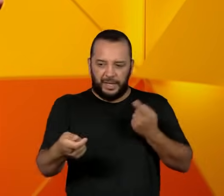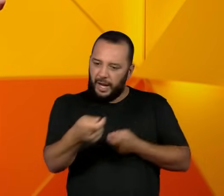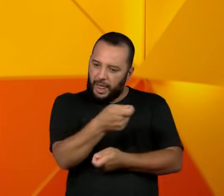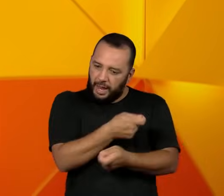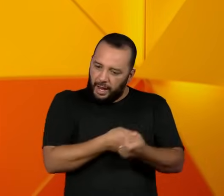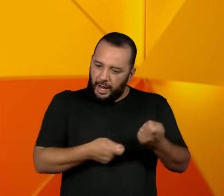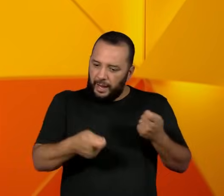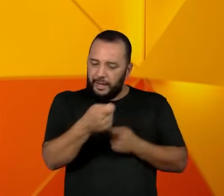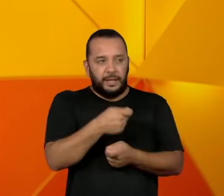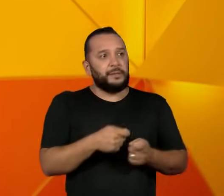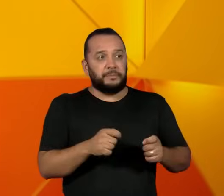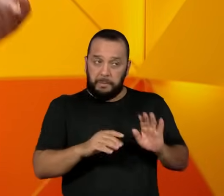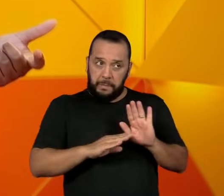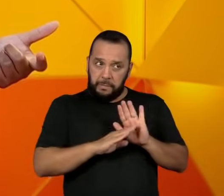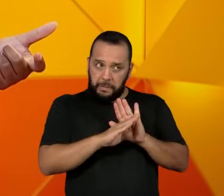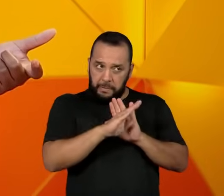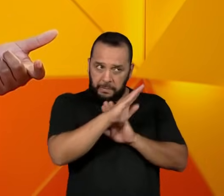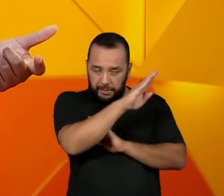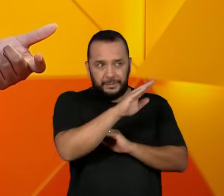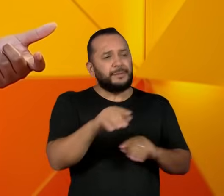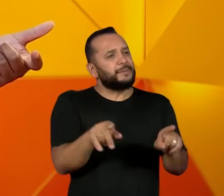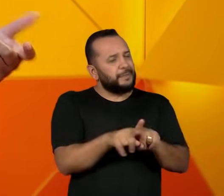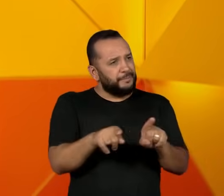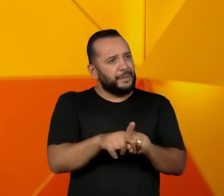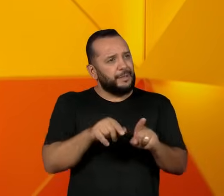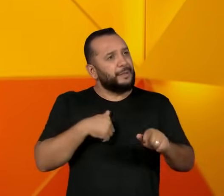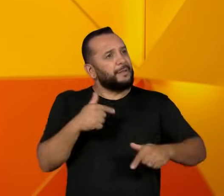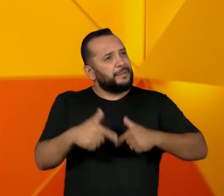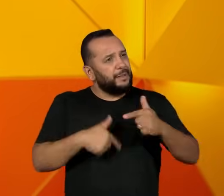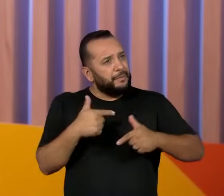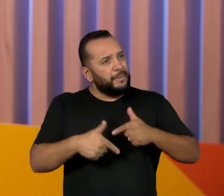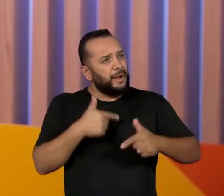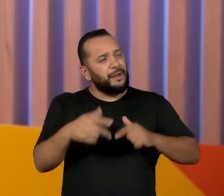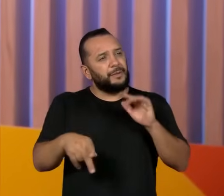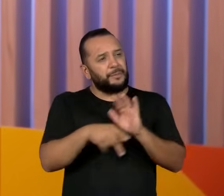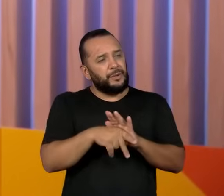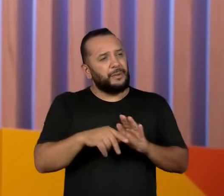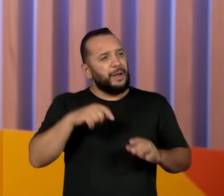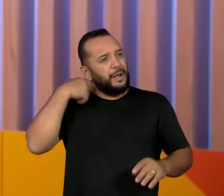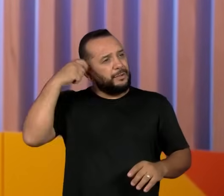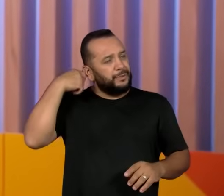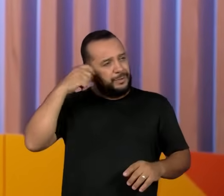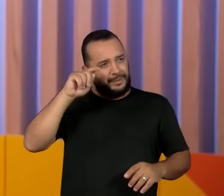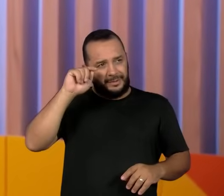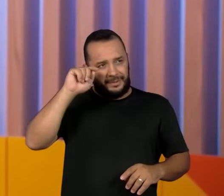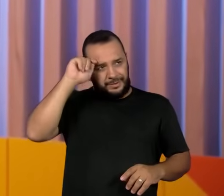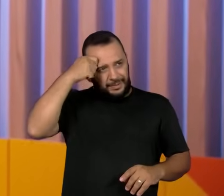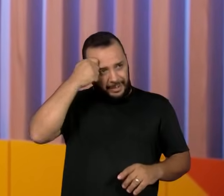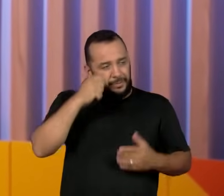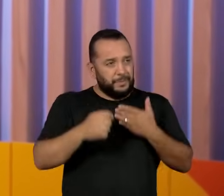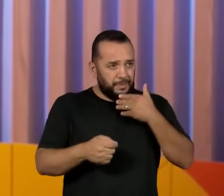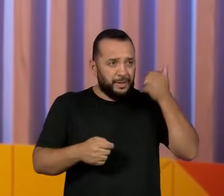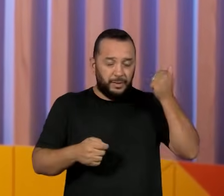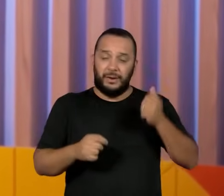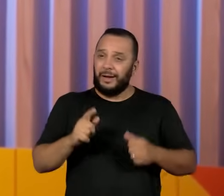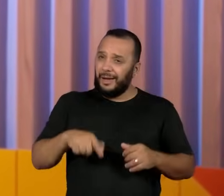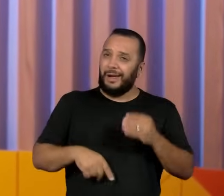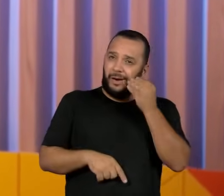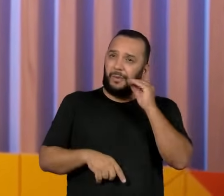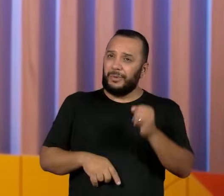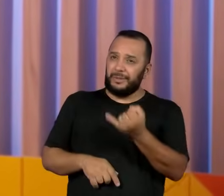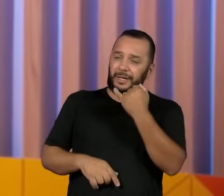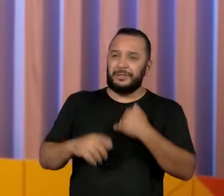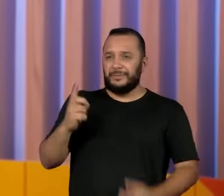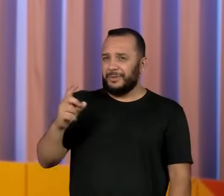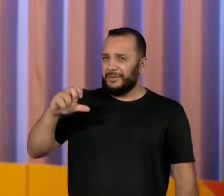de chave também que é com relação à atuação dos atores negros, né? Ao campo da oportunidade. Eu me lembro que em